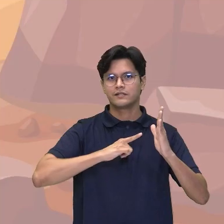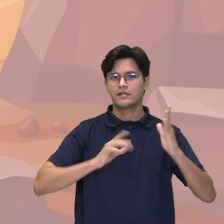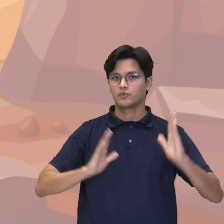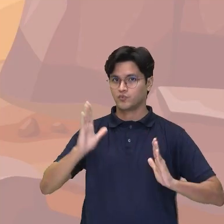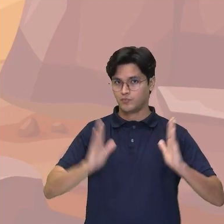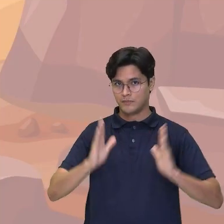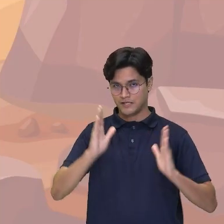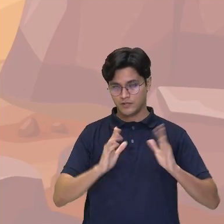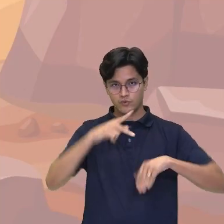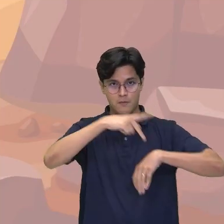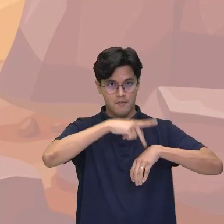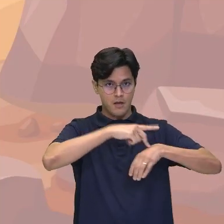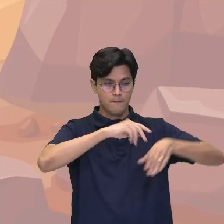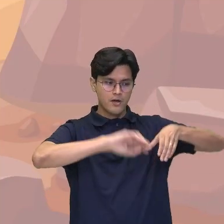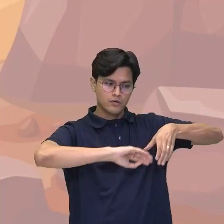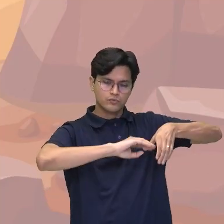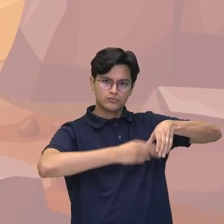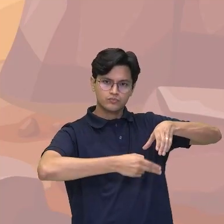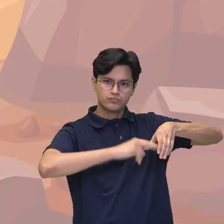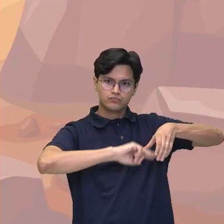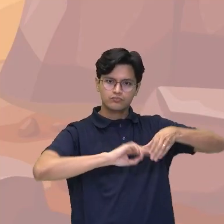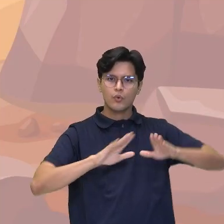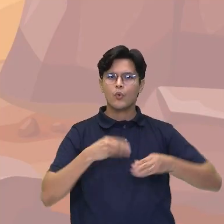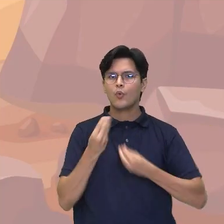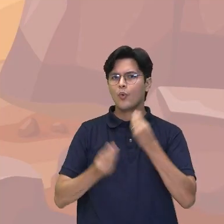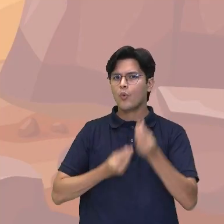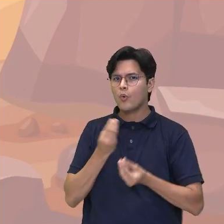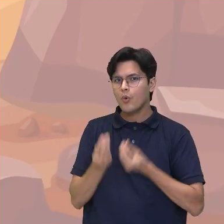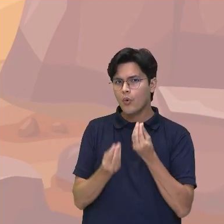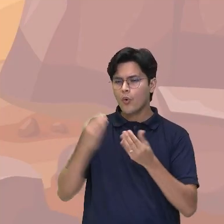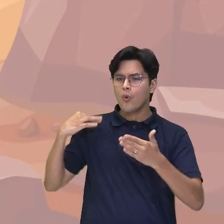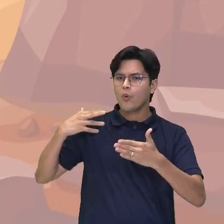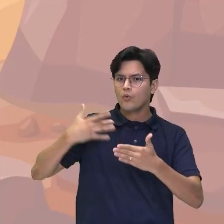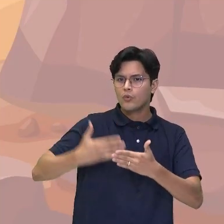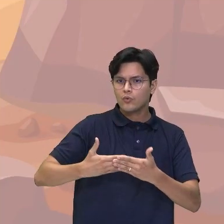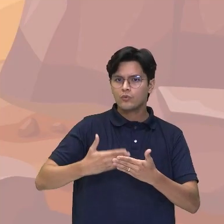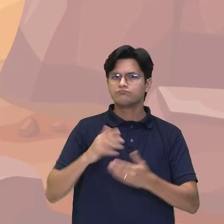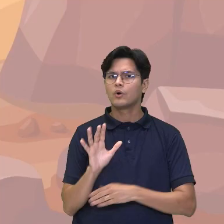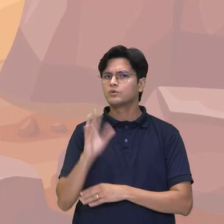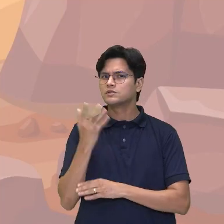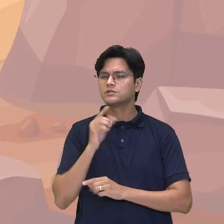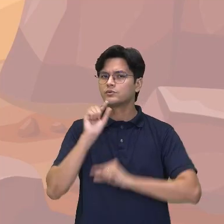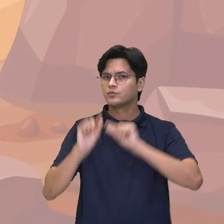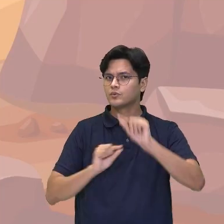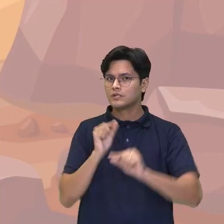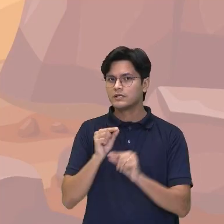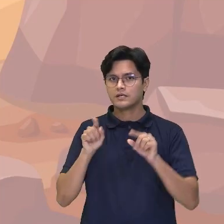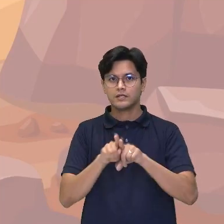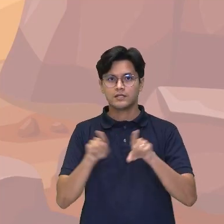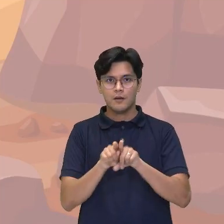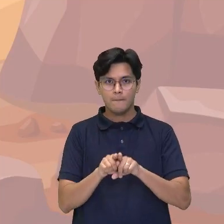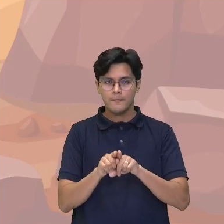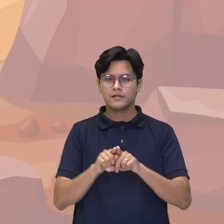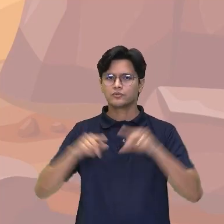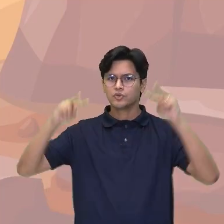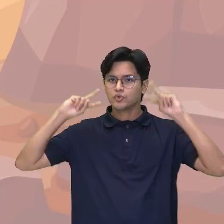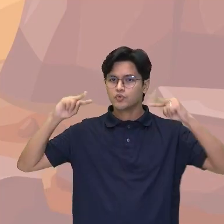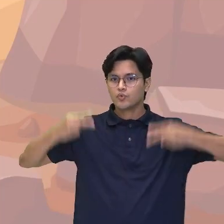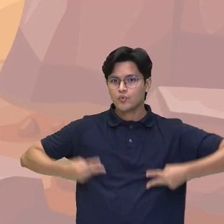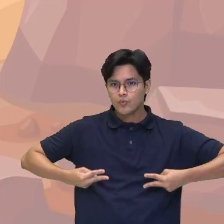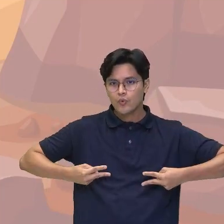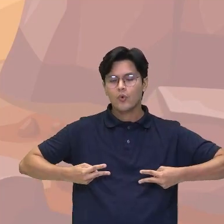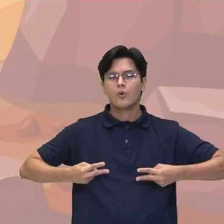como foi essa trajetória? O que aconteceu? E o homem, ele foi o quê? Deixando seus